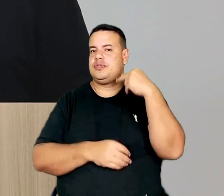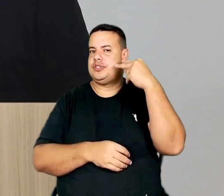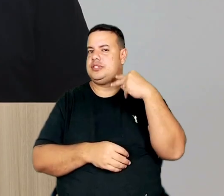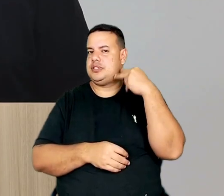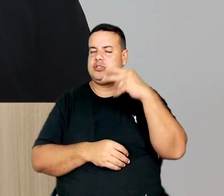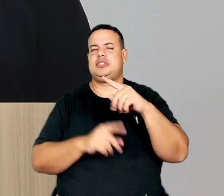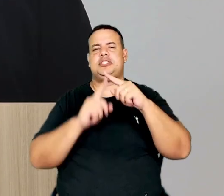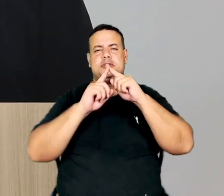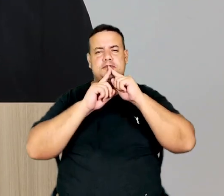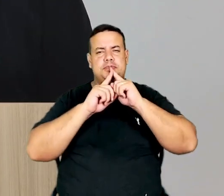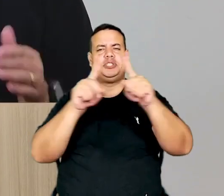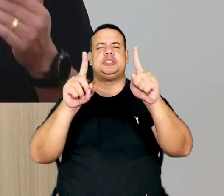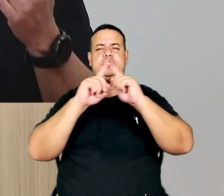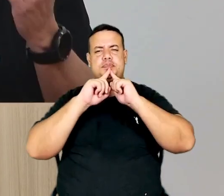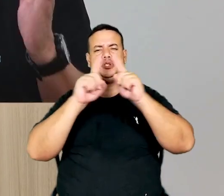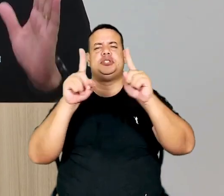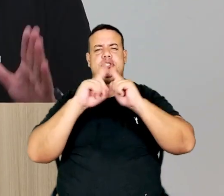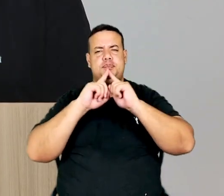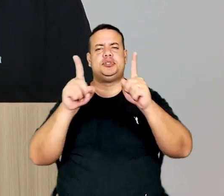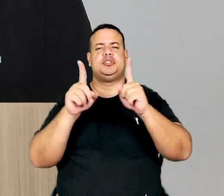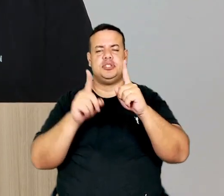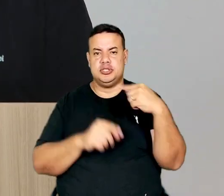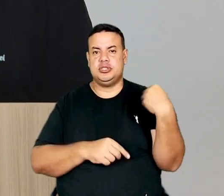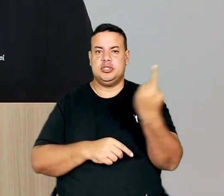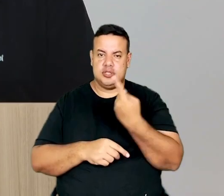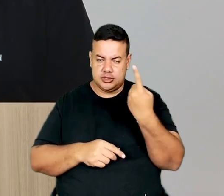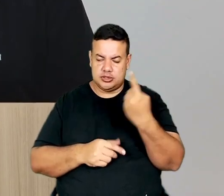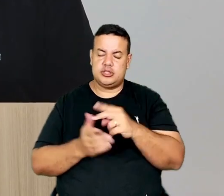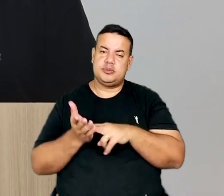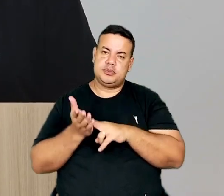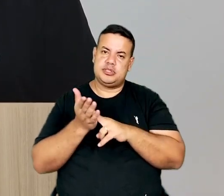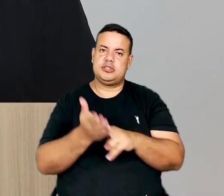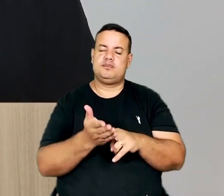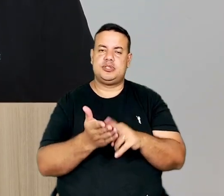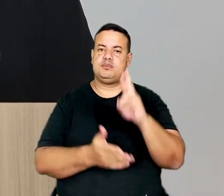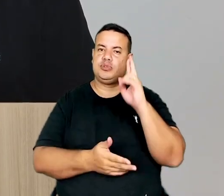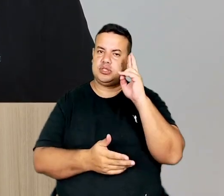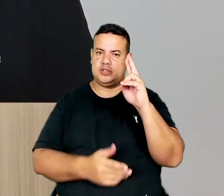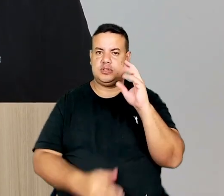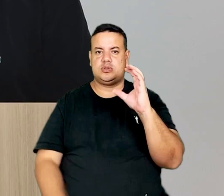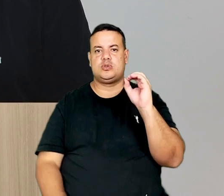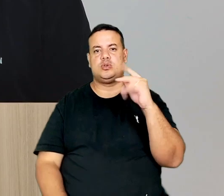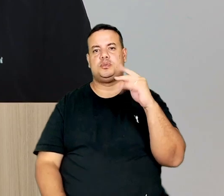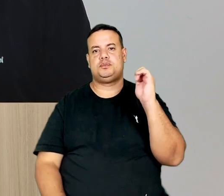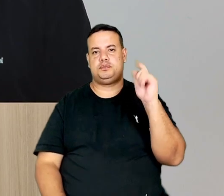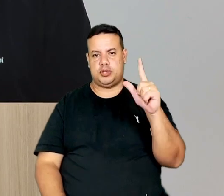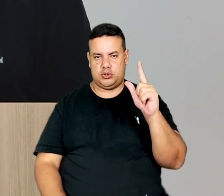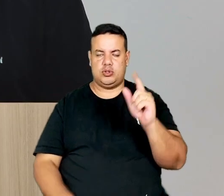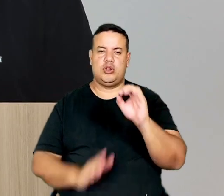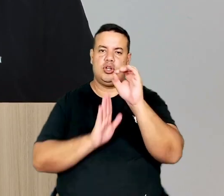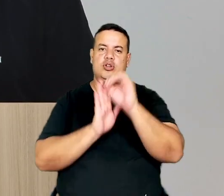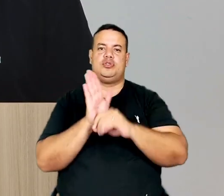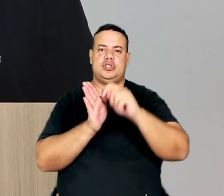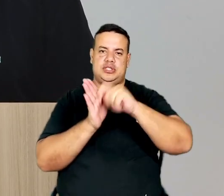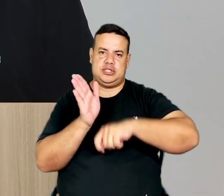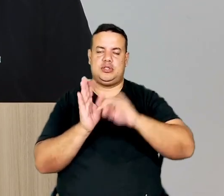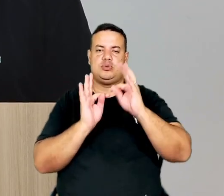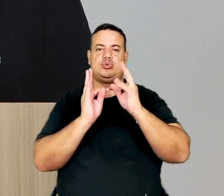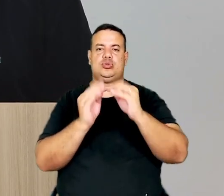nós encaminhamos para os responsáveis aí da COPEL um ofício assinado por todos os